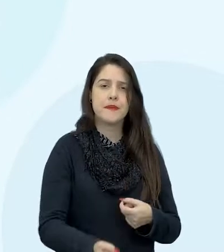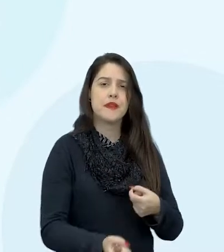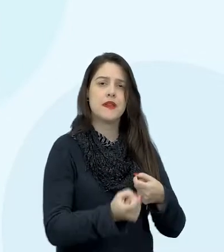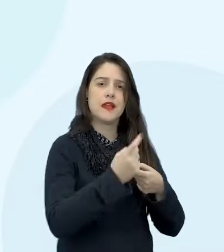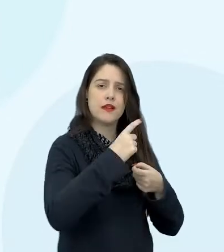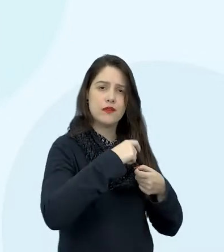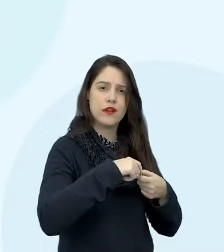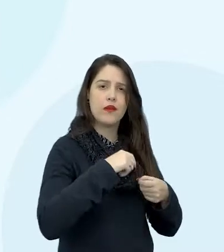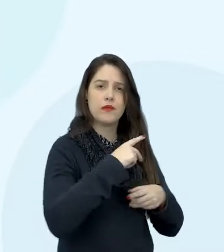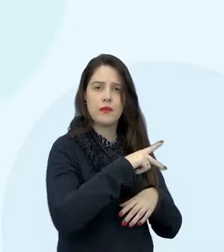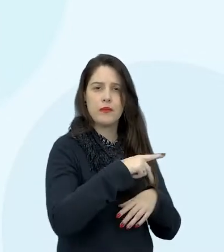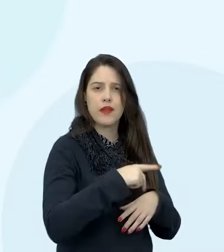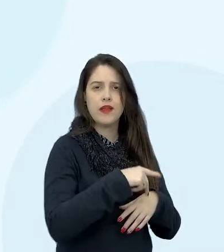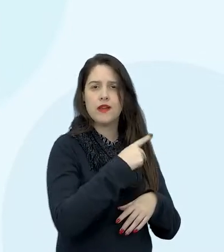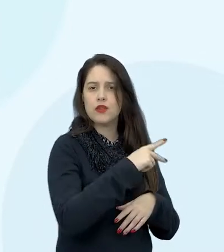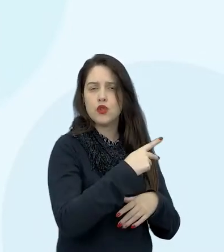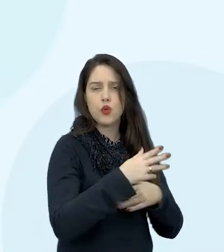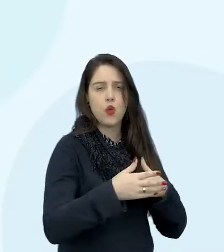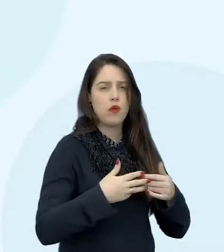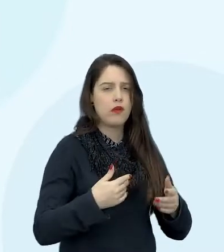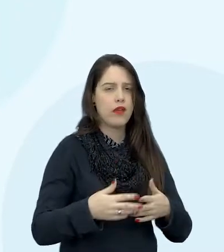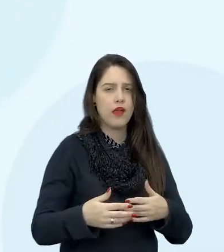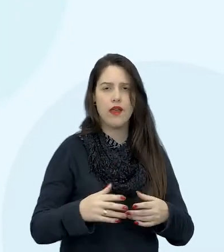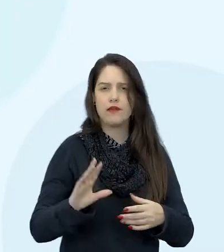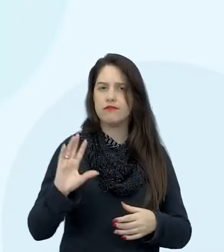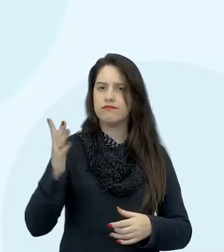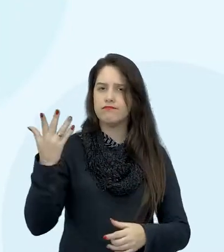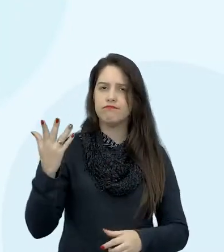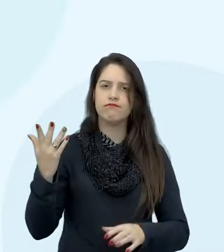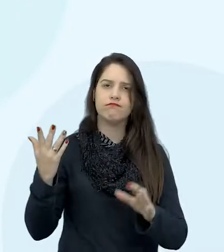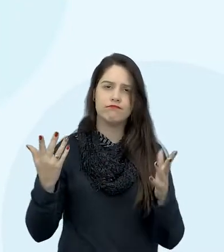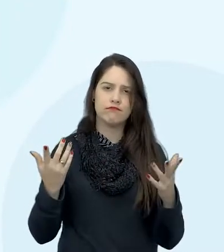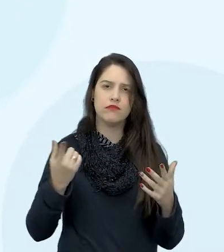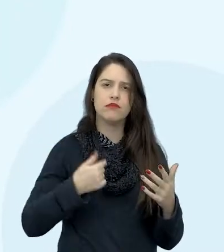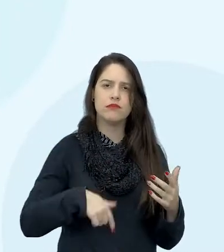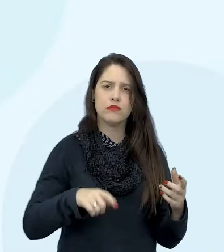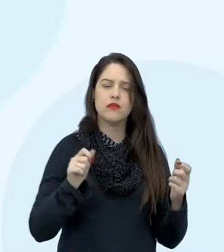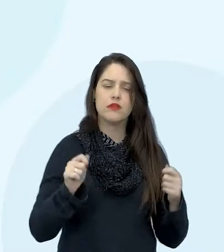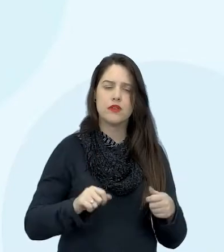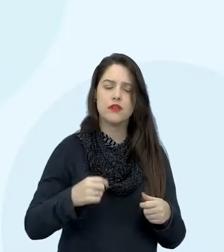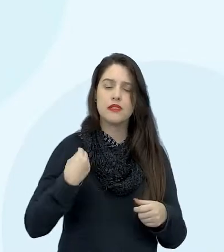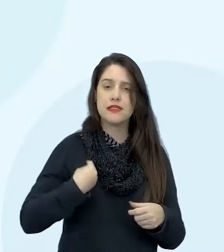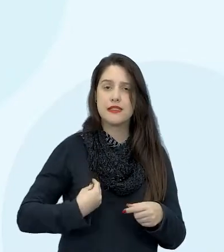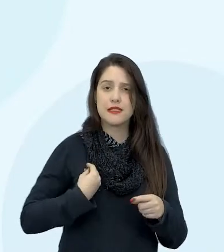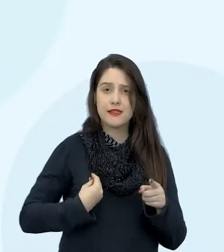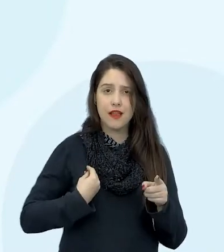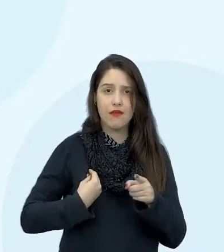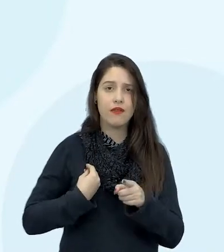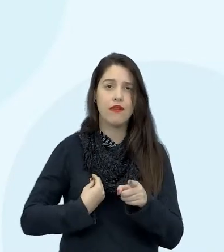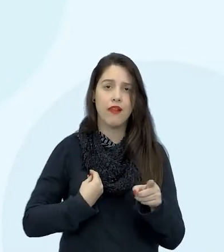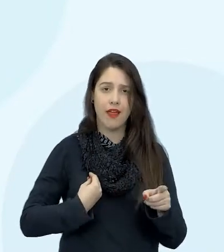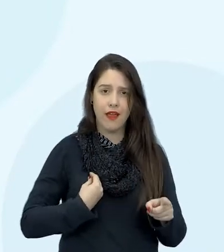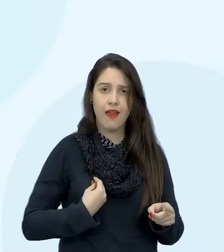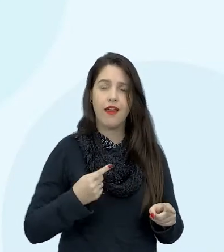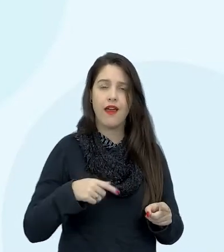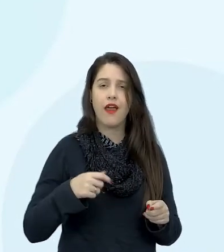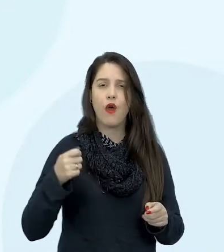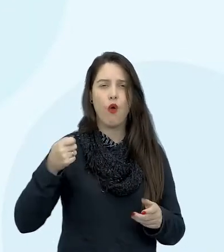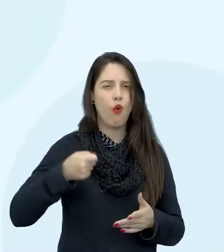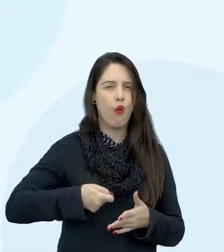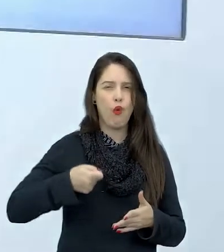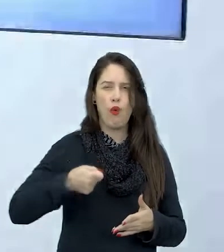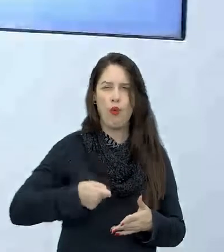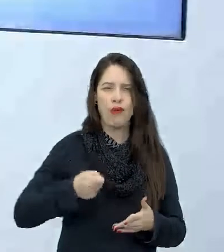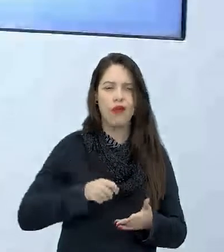país dele dentro de uma realidade de quando ele estava lá, né? Quer dizer, não quando ele foi obrigado a se